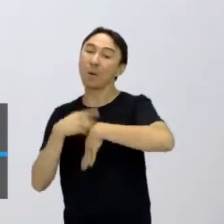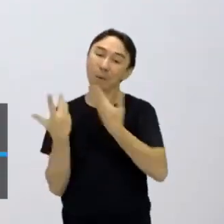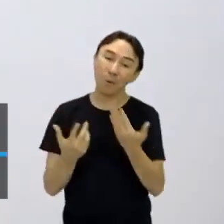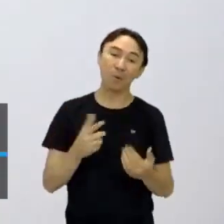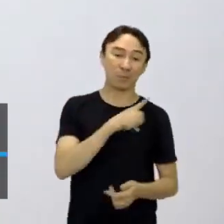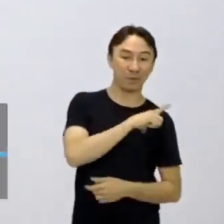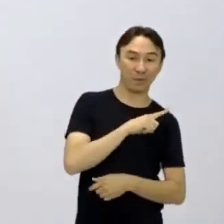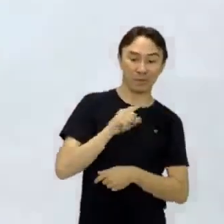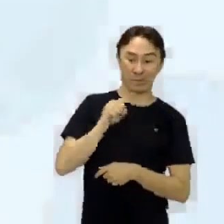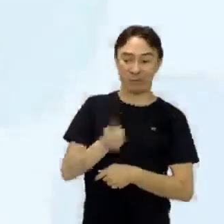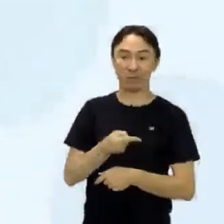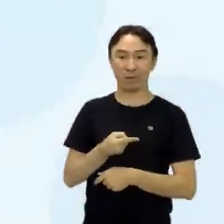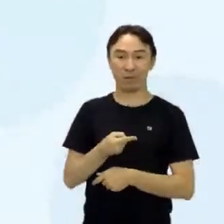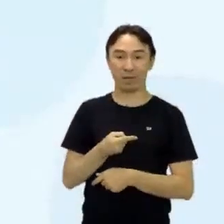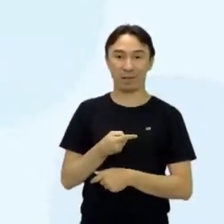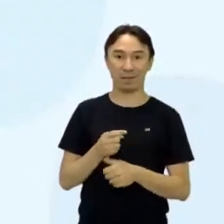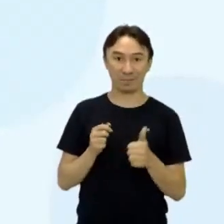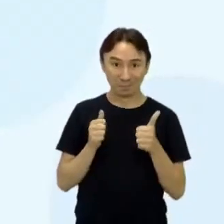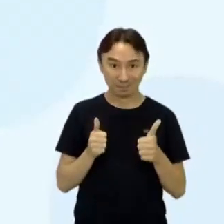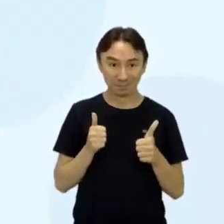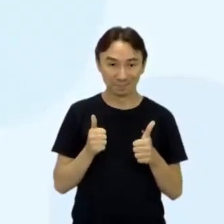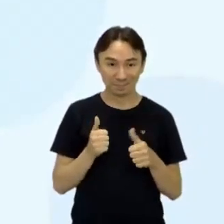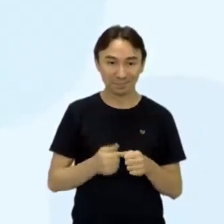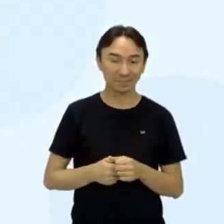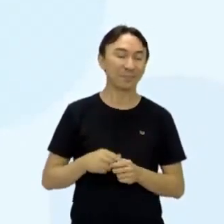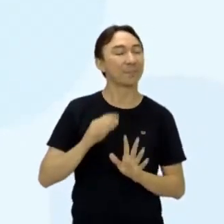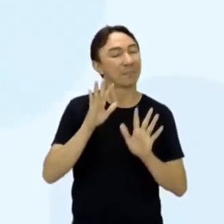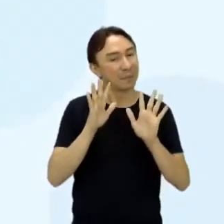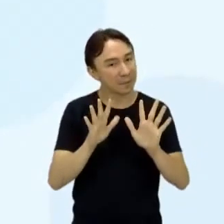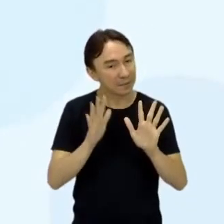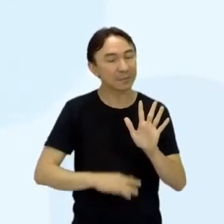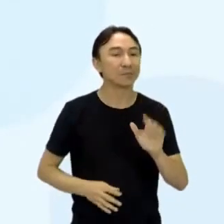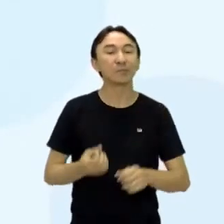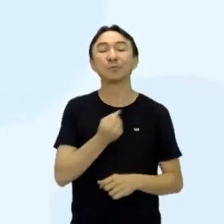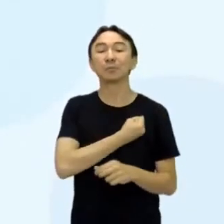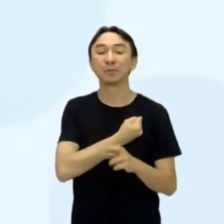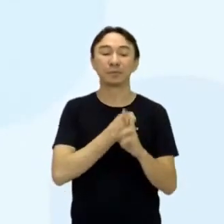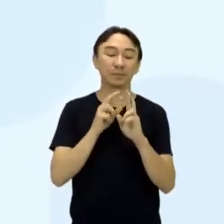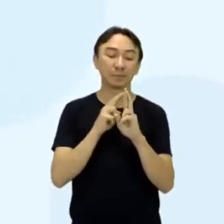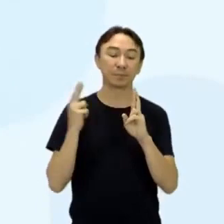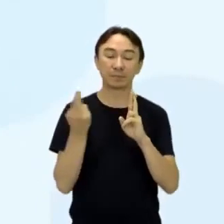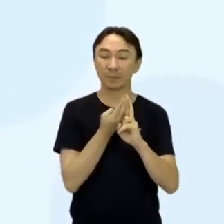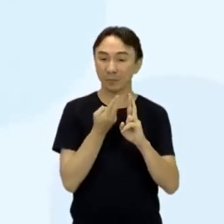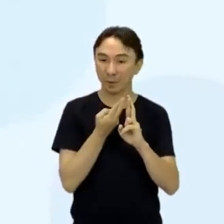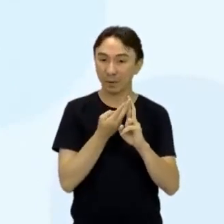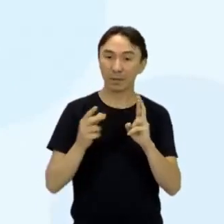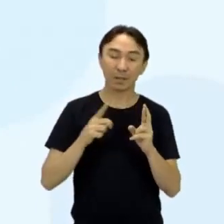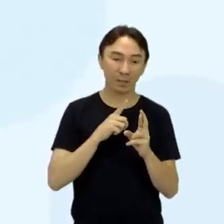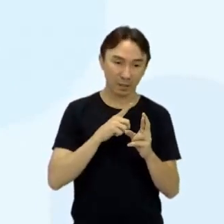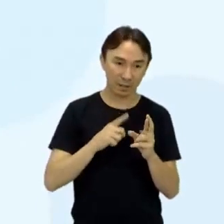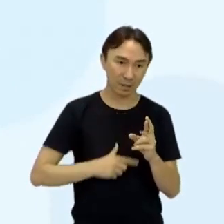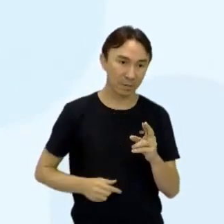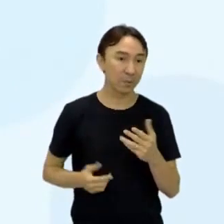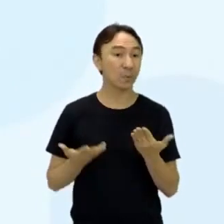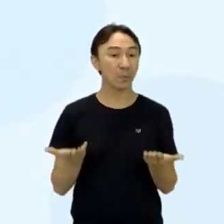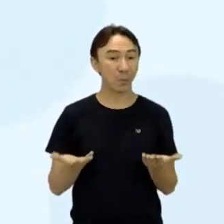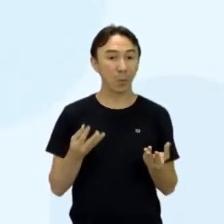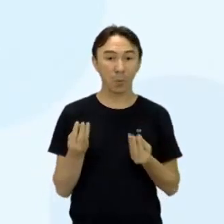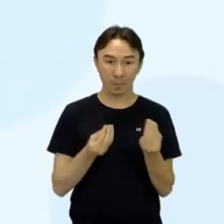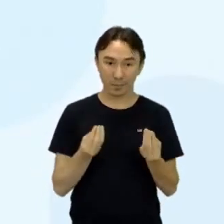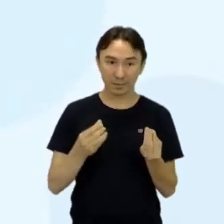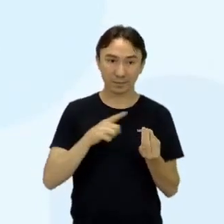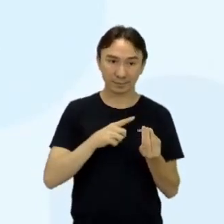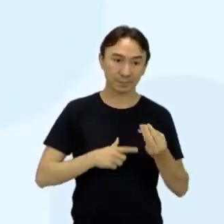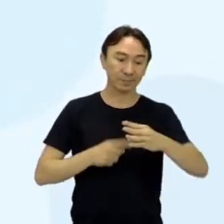lá na tela, ó. A ideia dos números racionais, né? Os racionais, então, são relacionados à